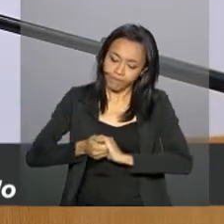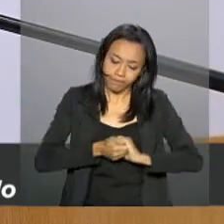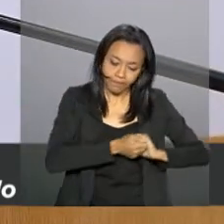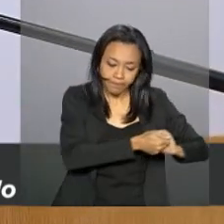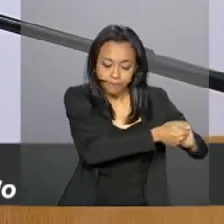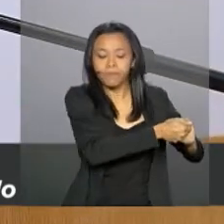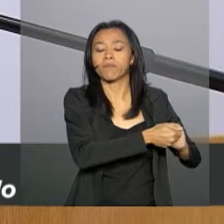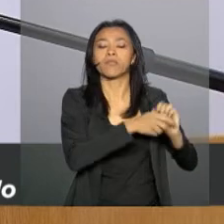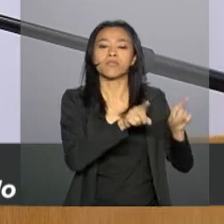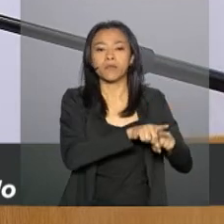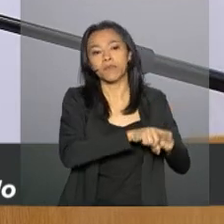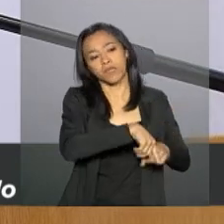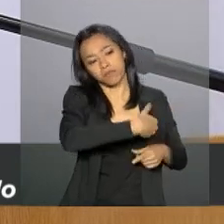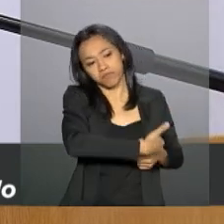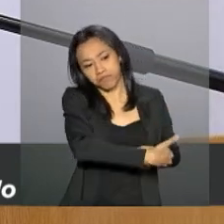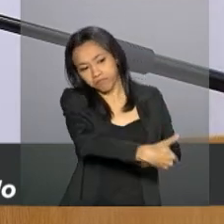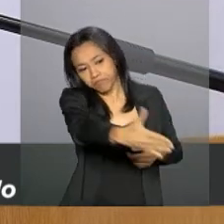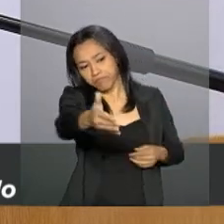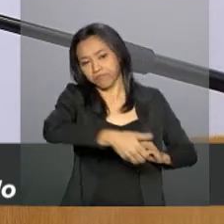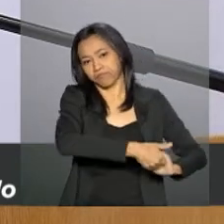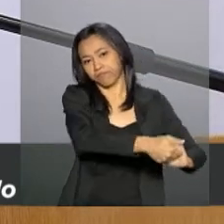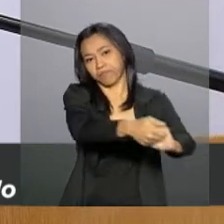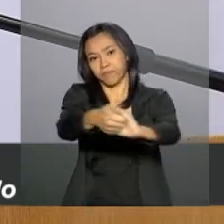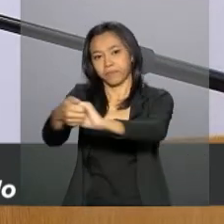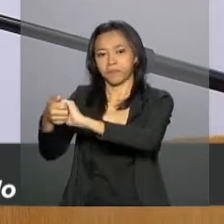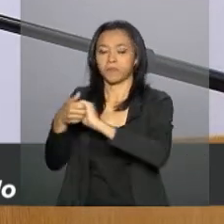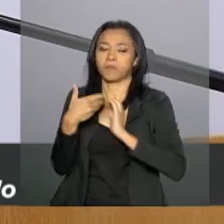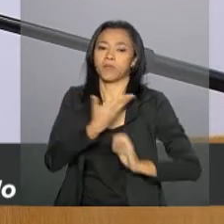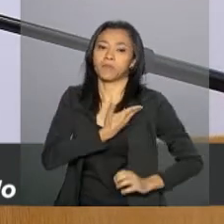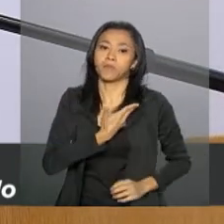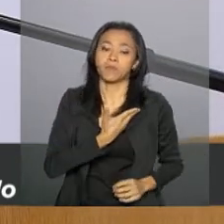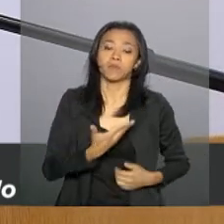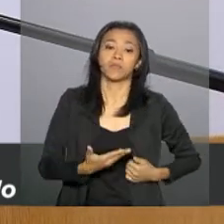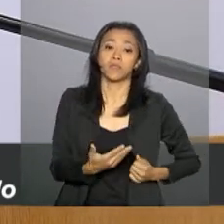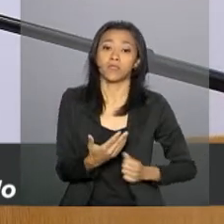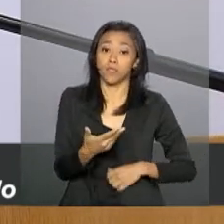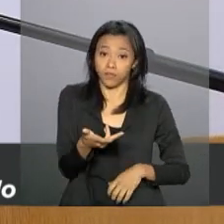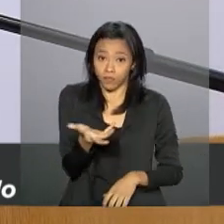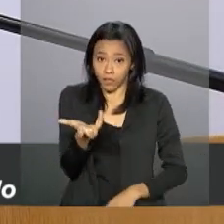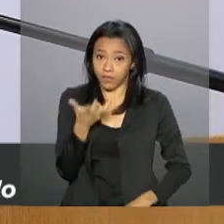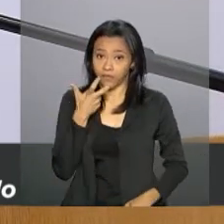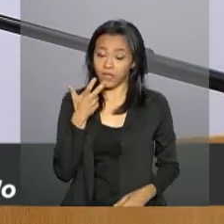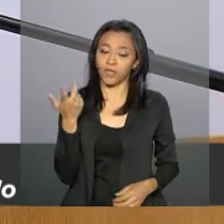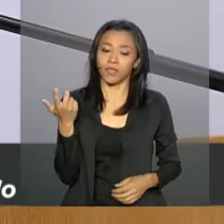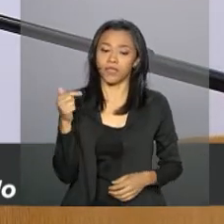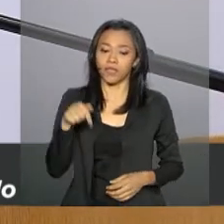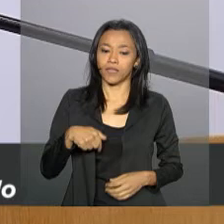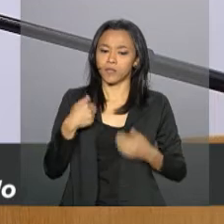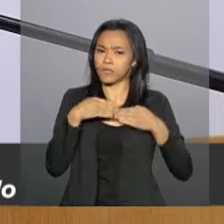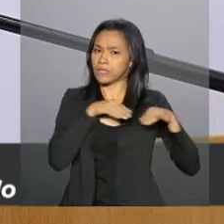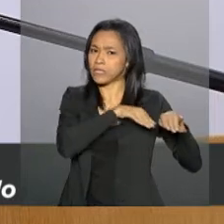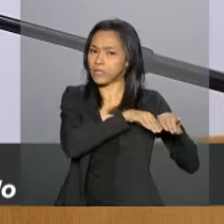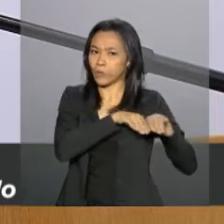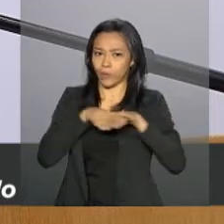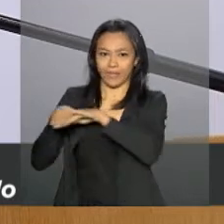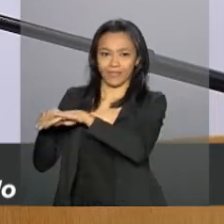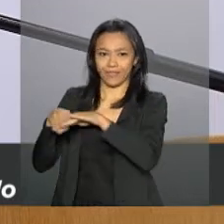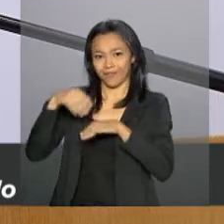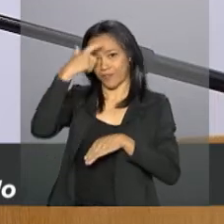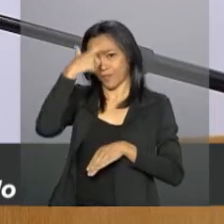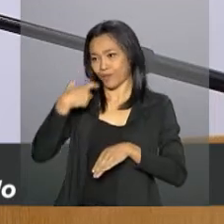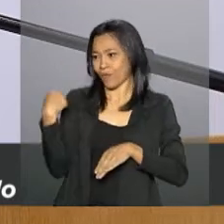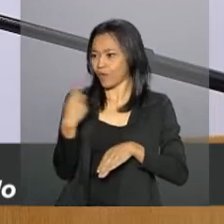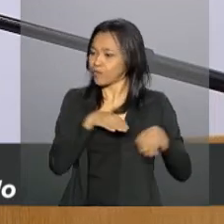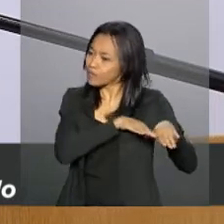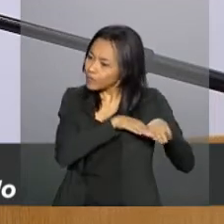para todos os amigos. Aliás, eu devo dizer que aqui eu estou entre iguais, de modo que é um